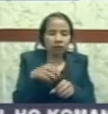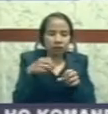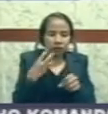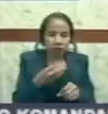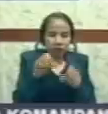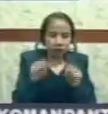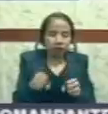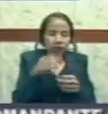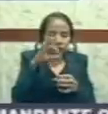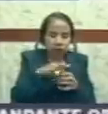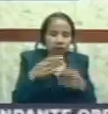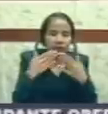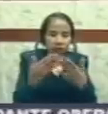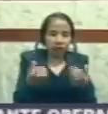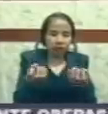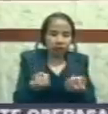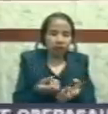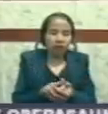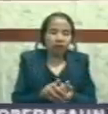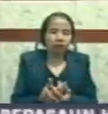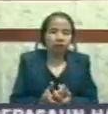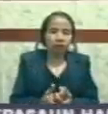E obrigado, Bar.